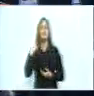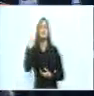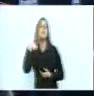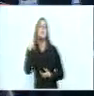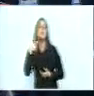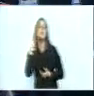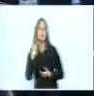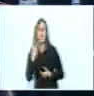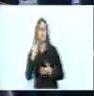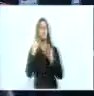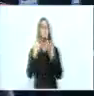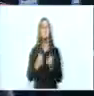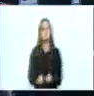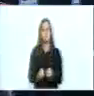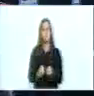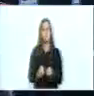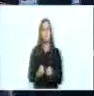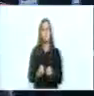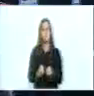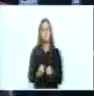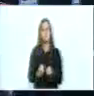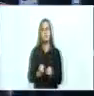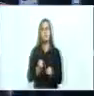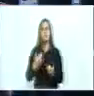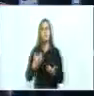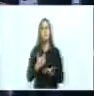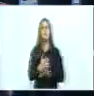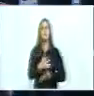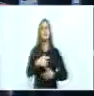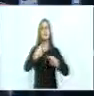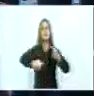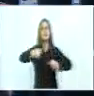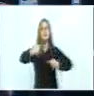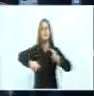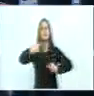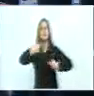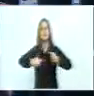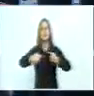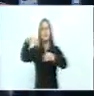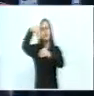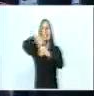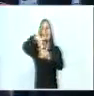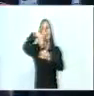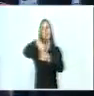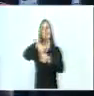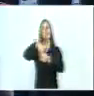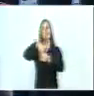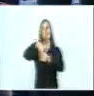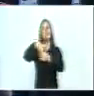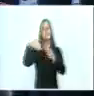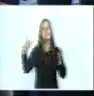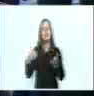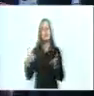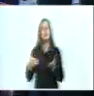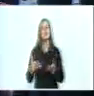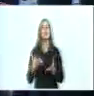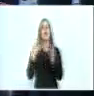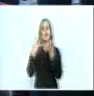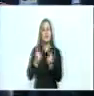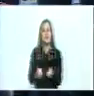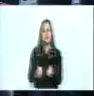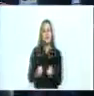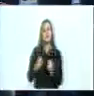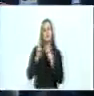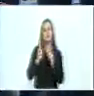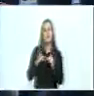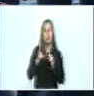Vereadores favoráveis, em discussão, em votação. Vereadores favoráveis,